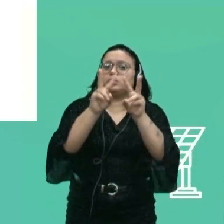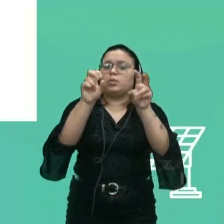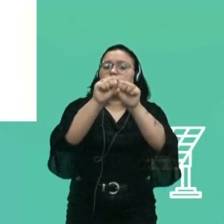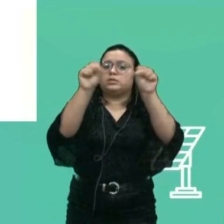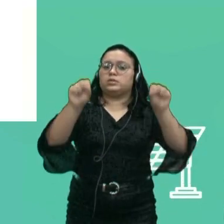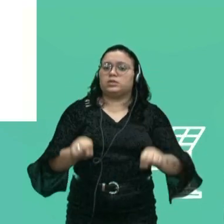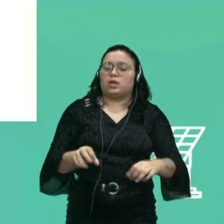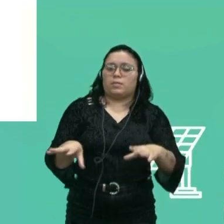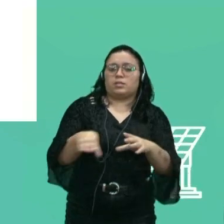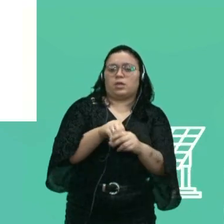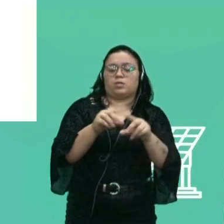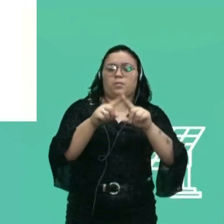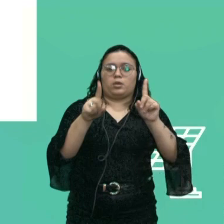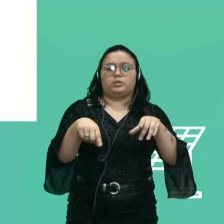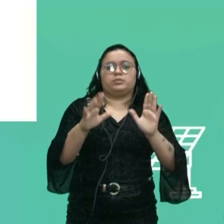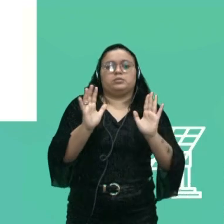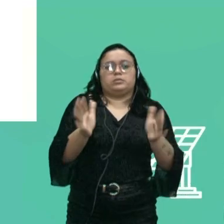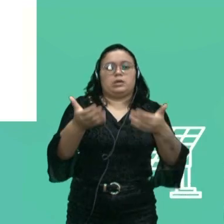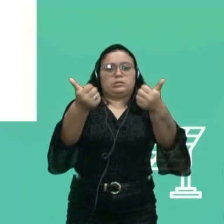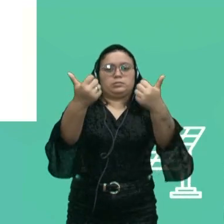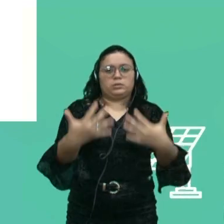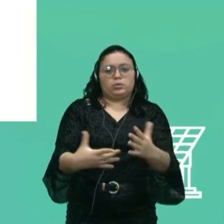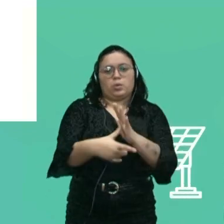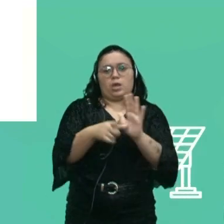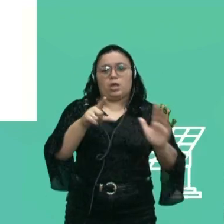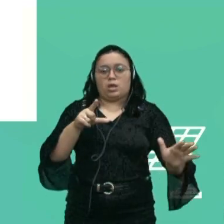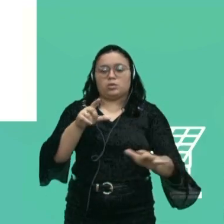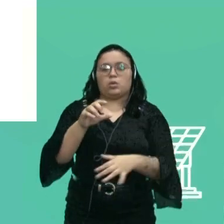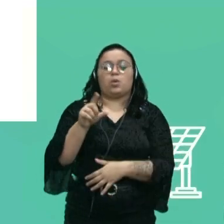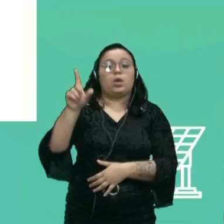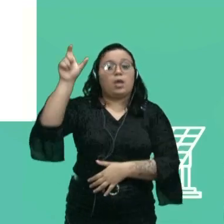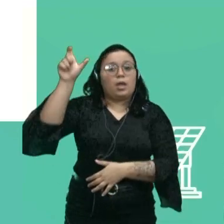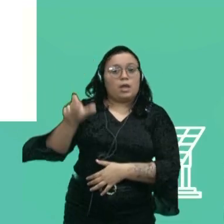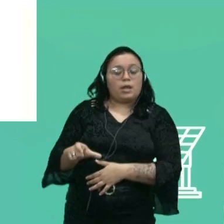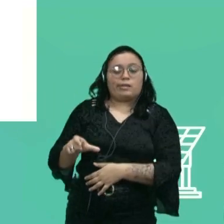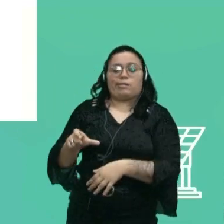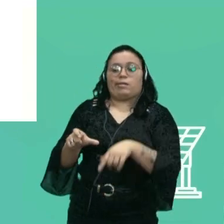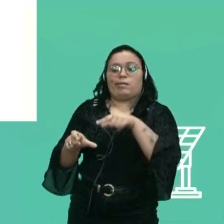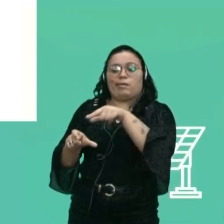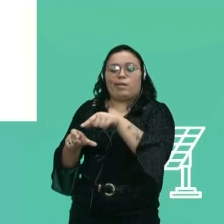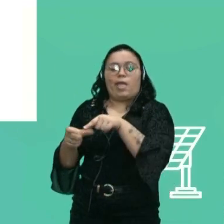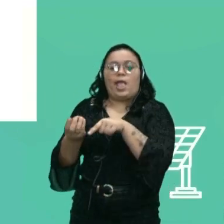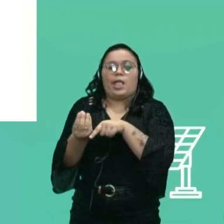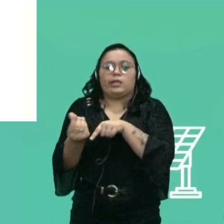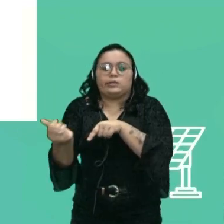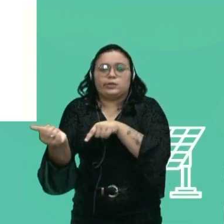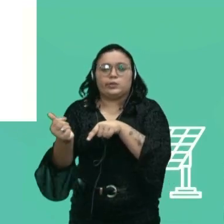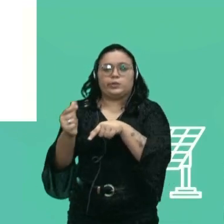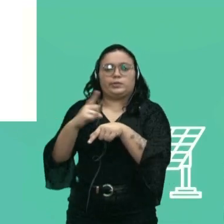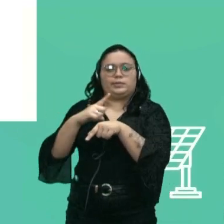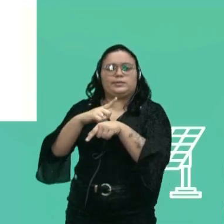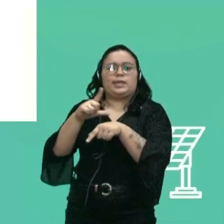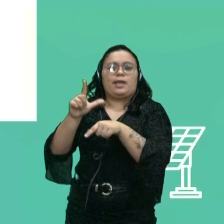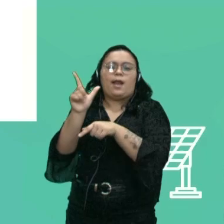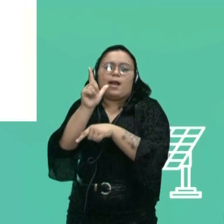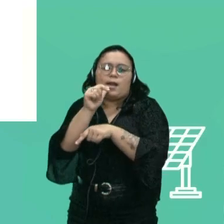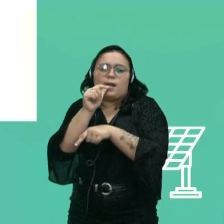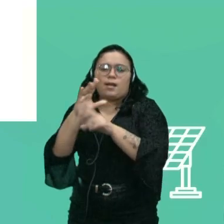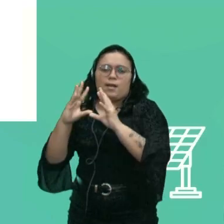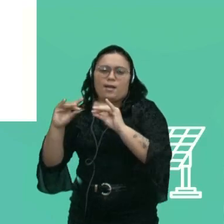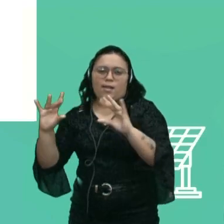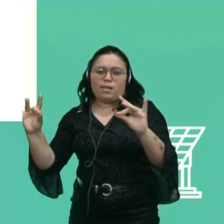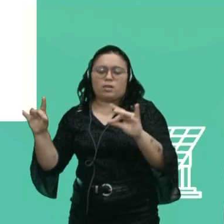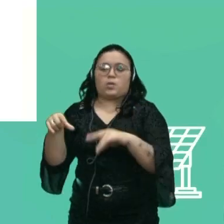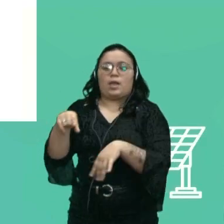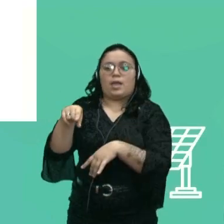projeto. O alcatrão, o resíduo da reforma a vapor, o resíduo líquido, vai ser